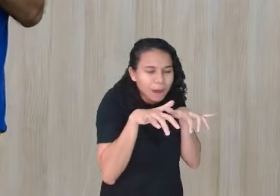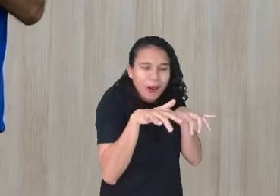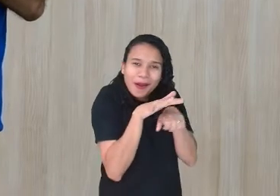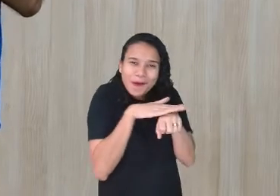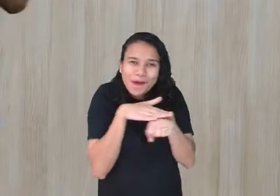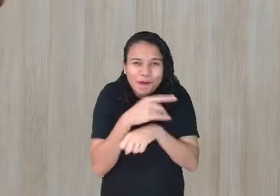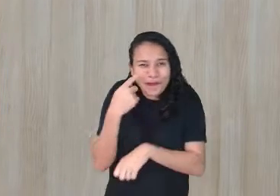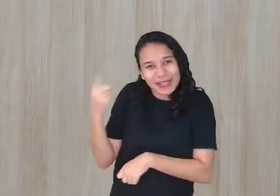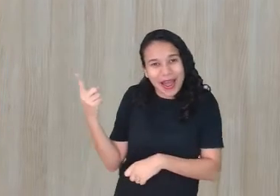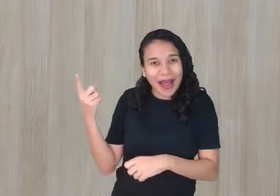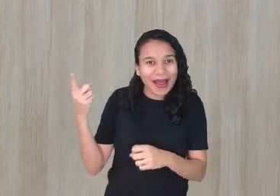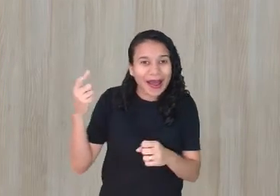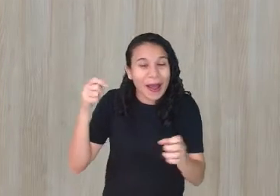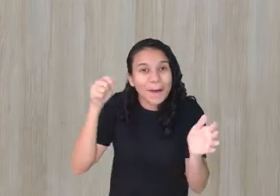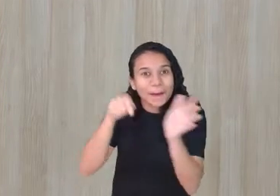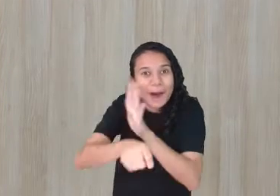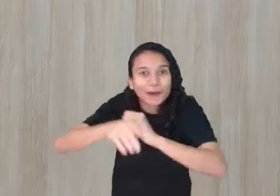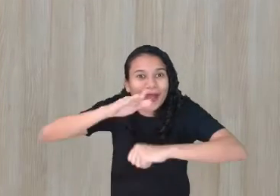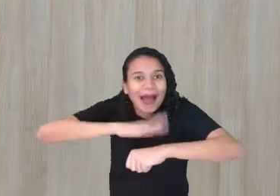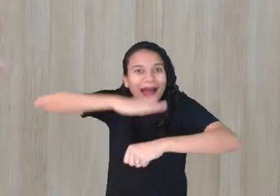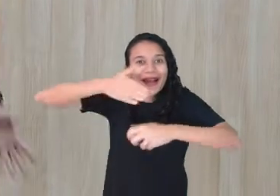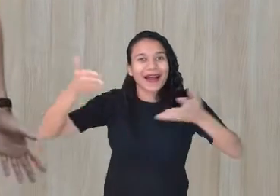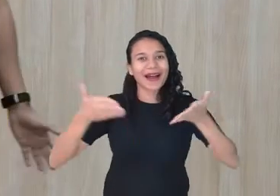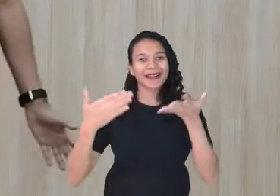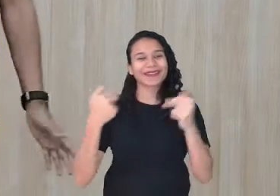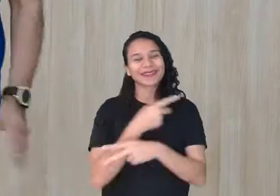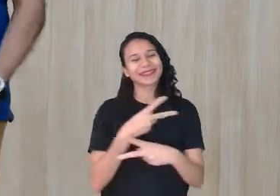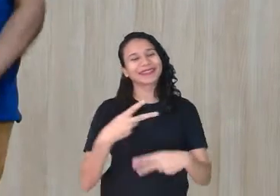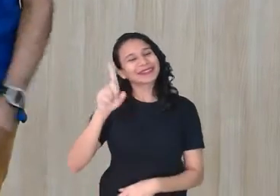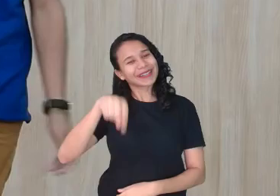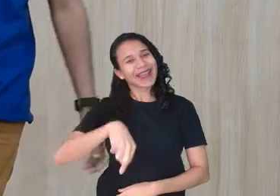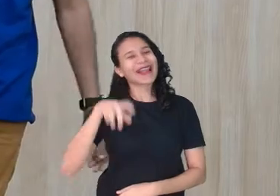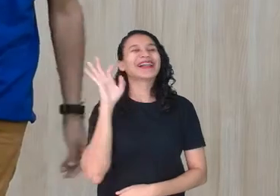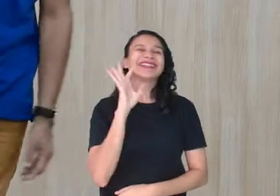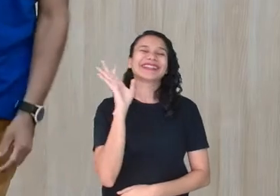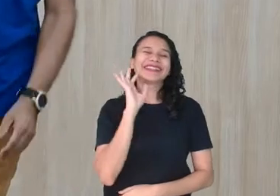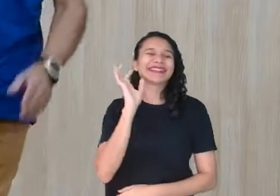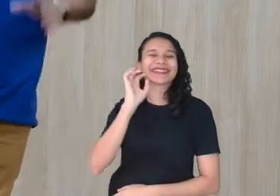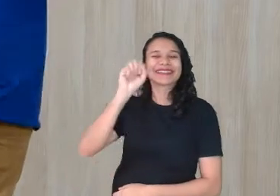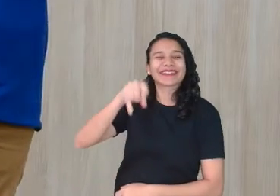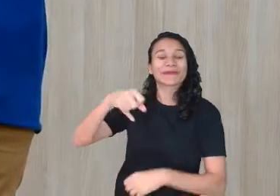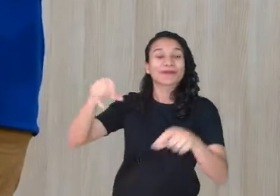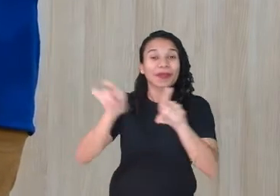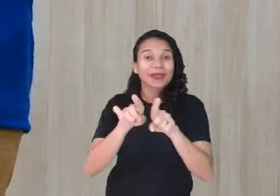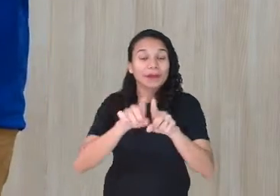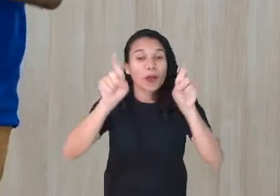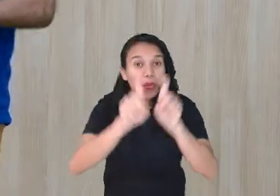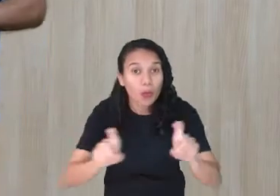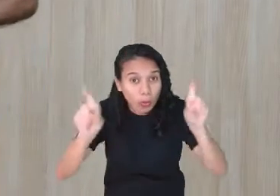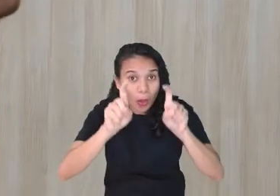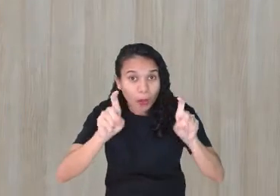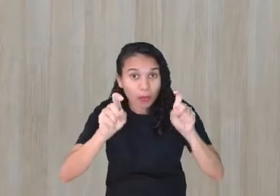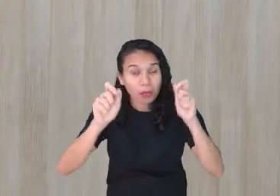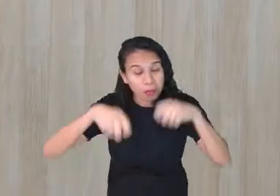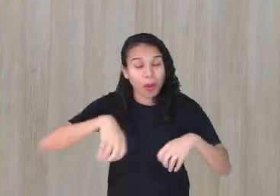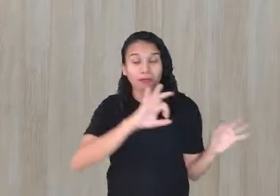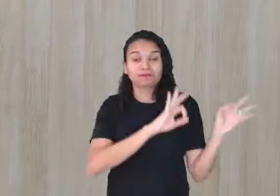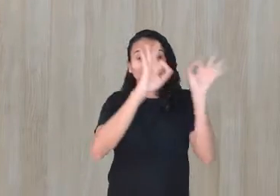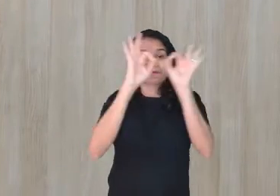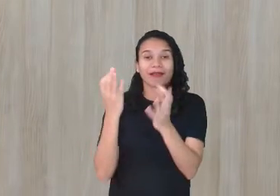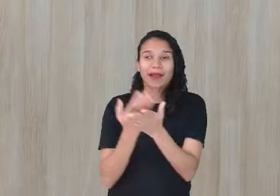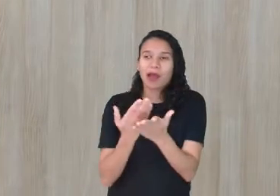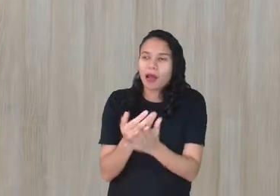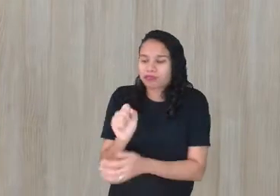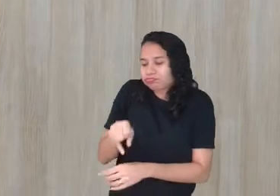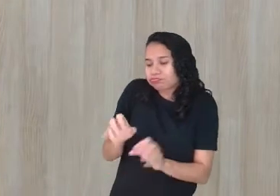Ricardinho, perguntar ao vivo para mim as coisas, exatamente, vai ser massa. E também no computador você consegue acessar a nossa aula